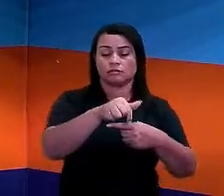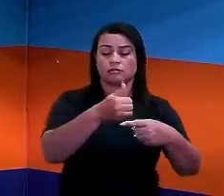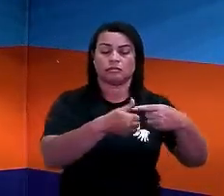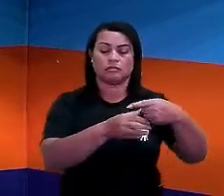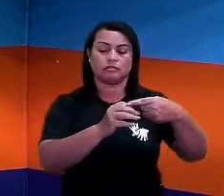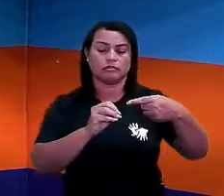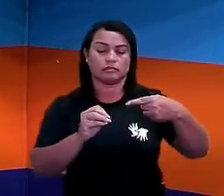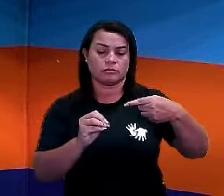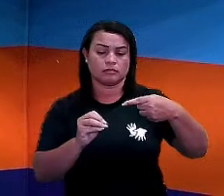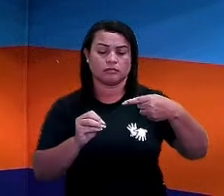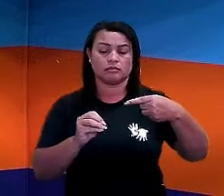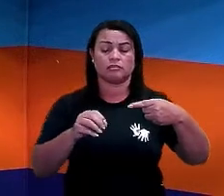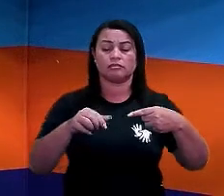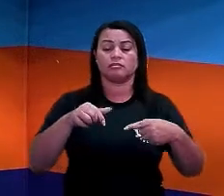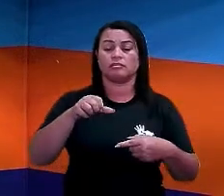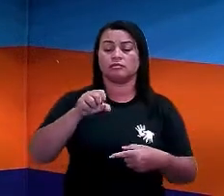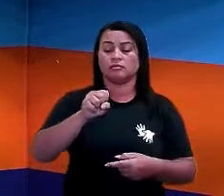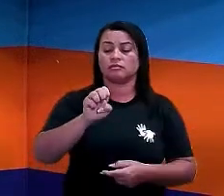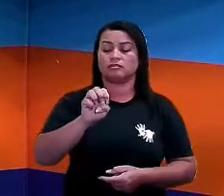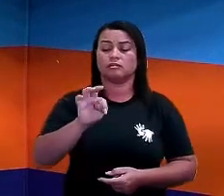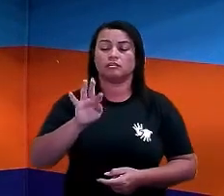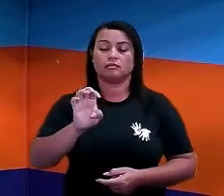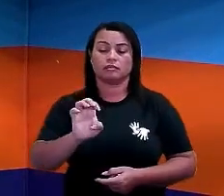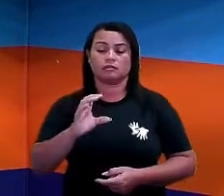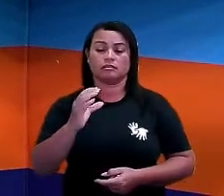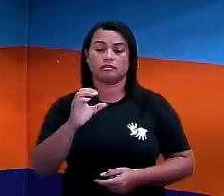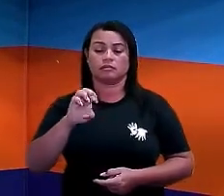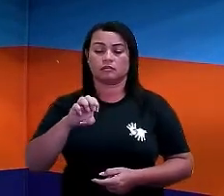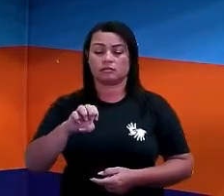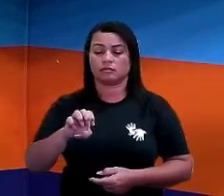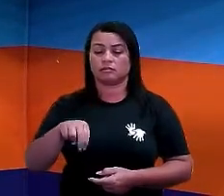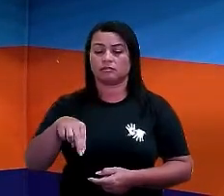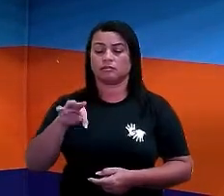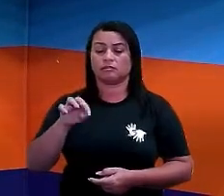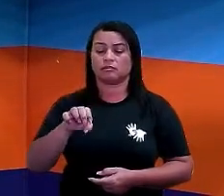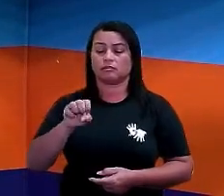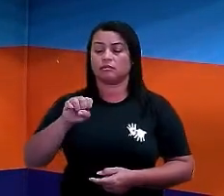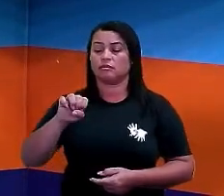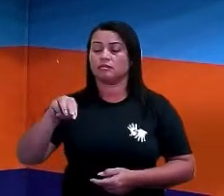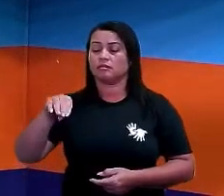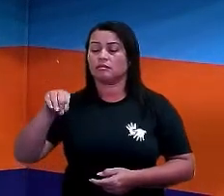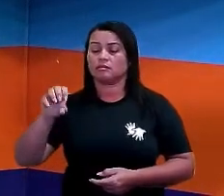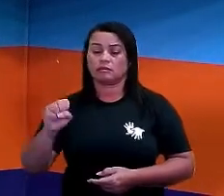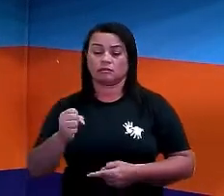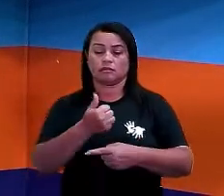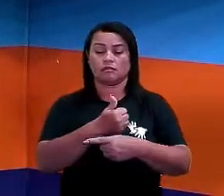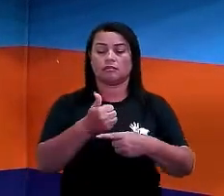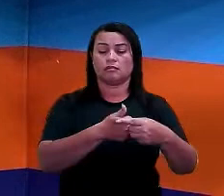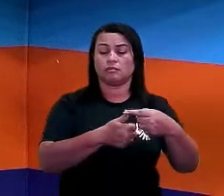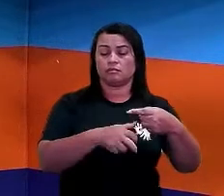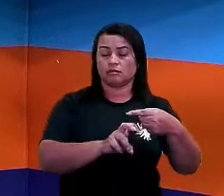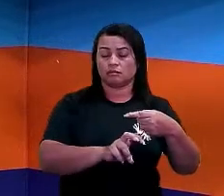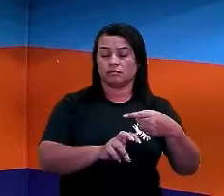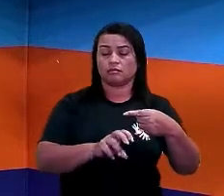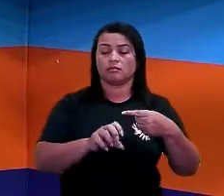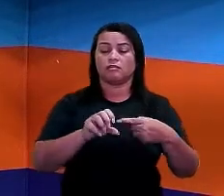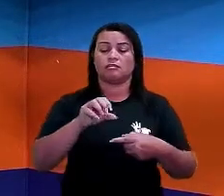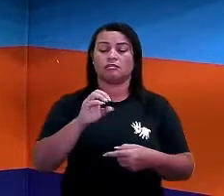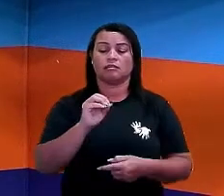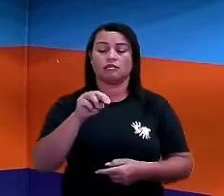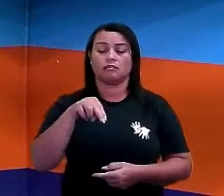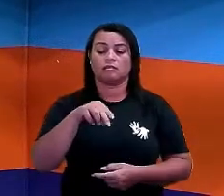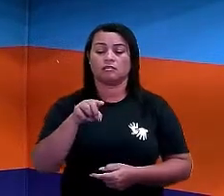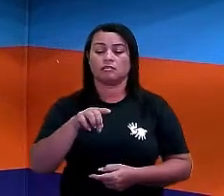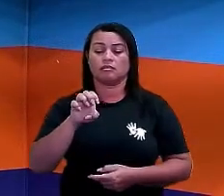100. Vai ser 7 centésimos. Eu tenho 11 e eu tenho 15. Vai ser